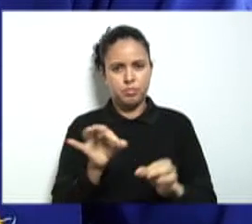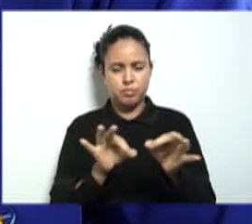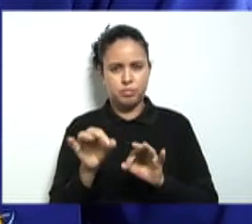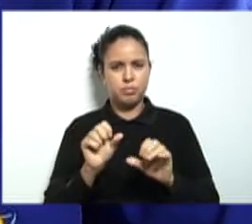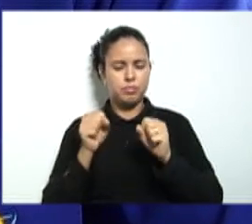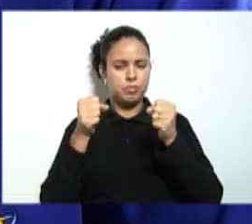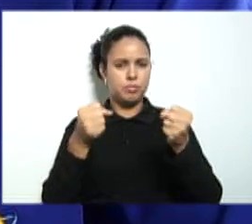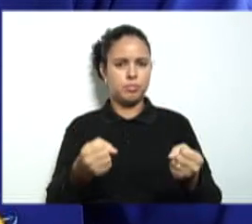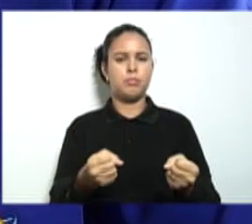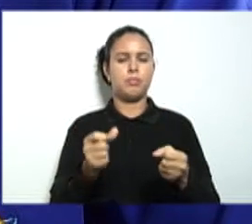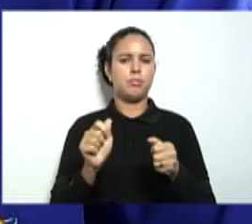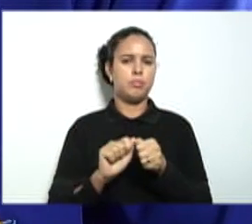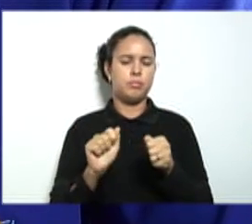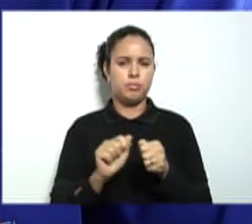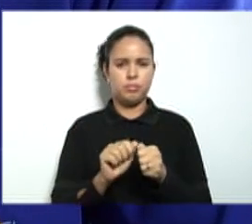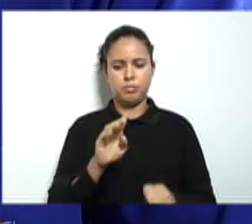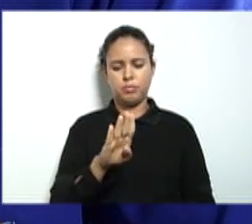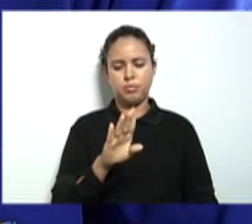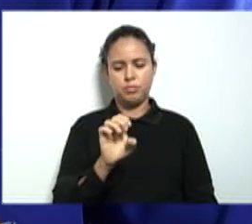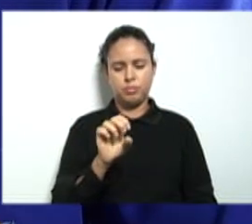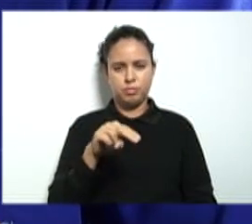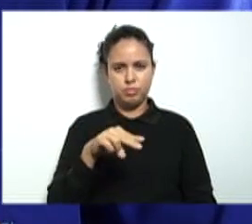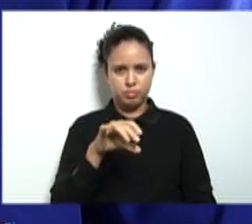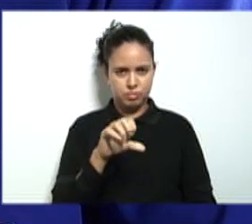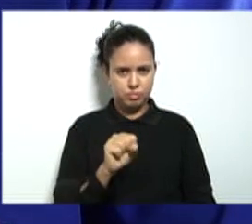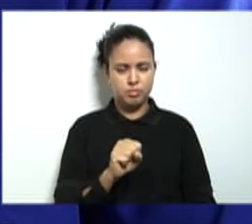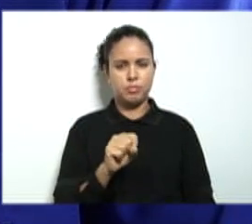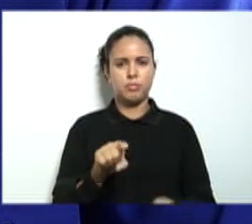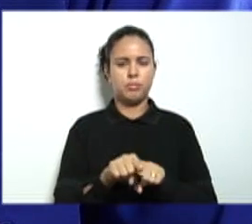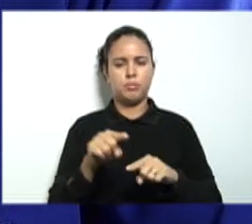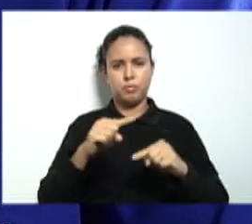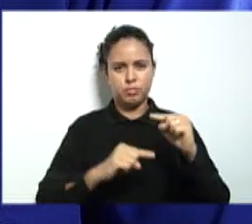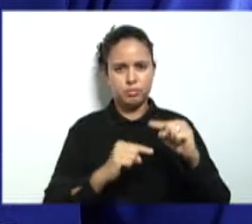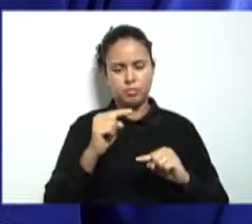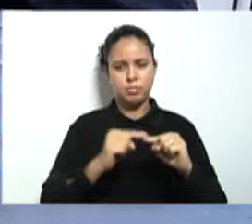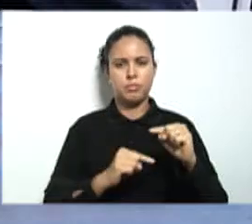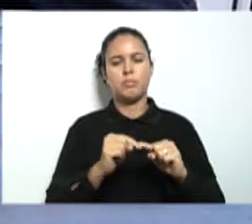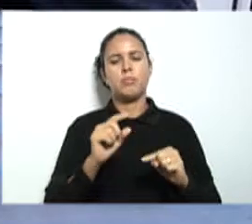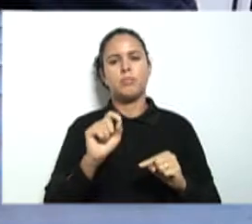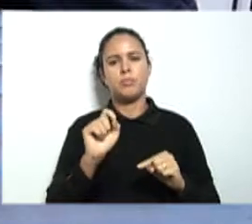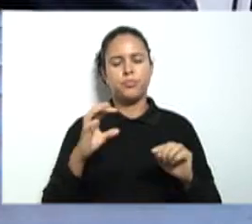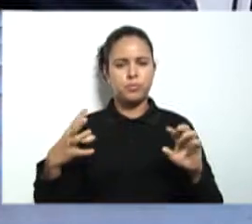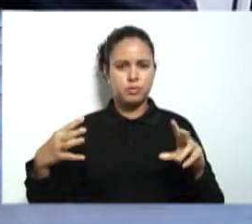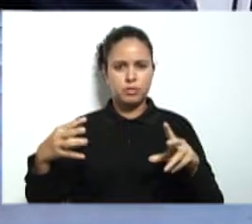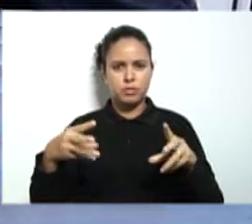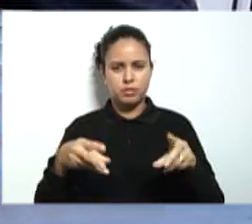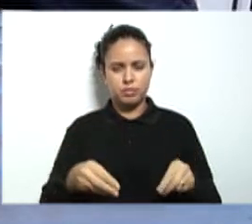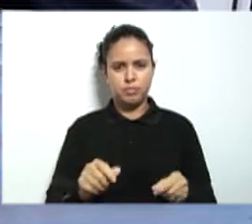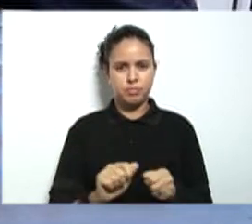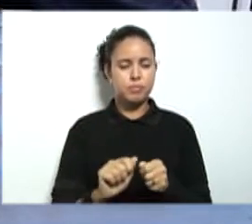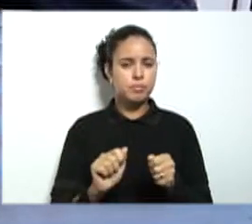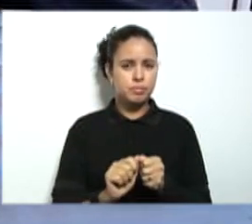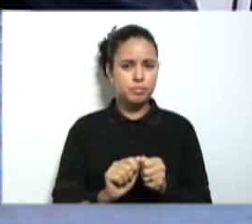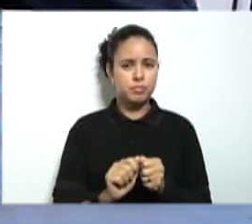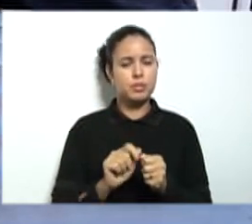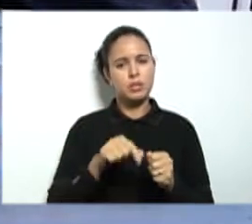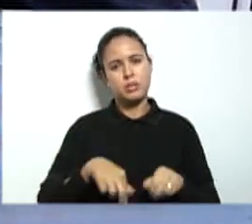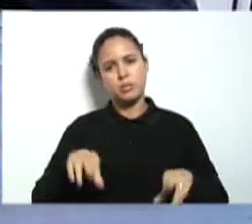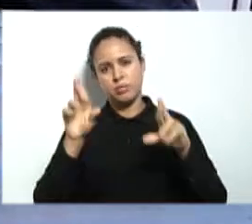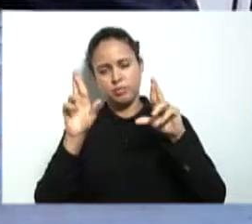dedicam à produção de bens e mercadorias, onde esses meios de produção para produzir esses bens e mercadorias são de